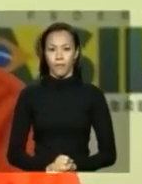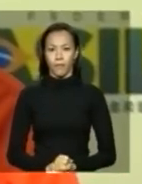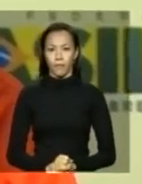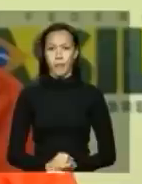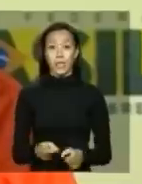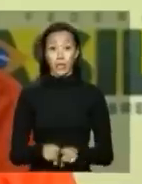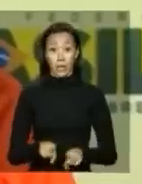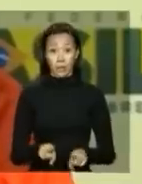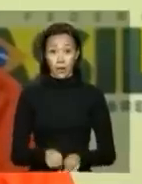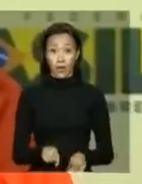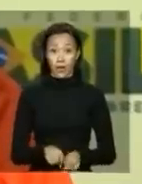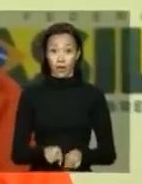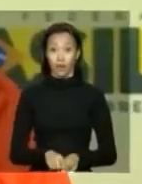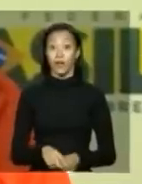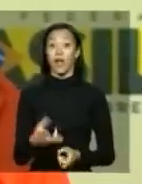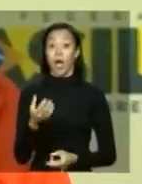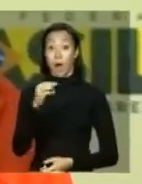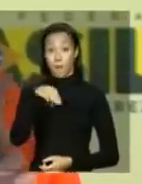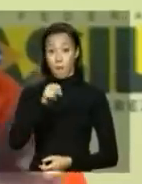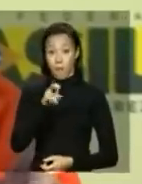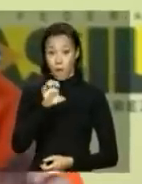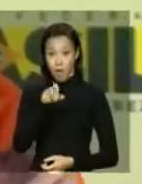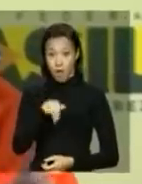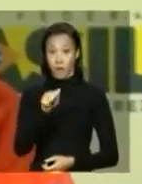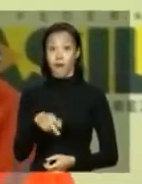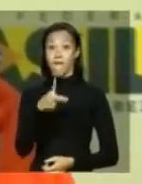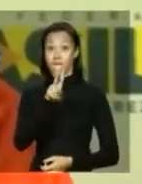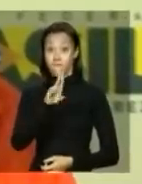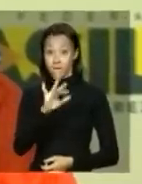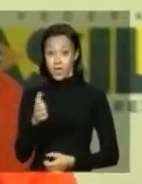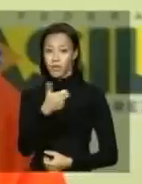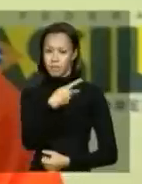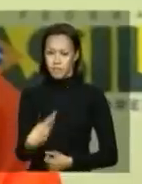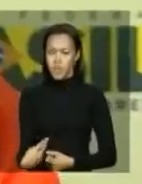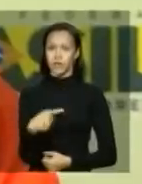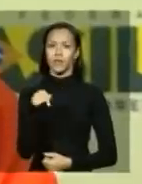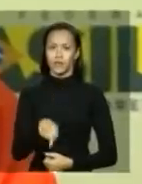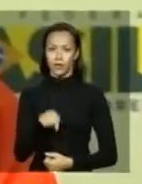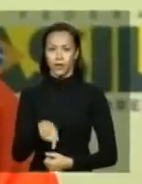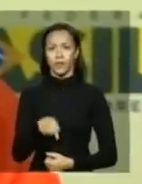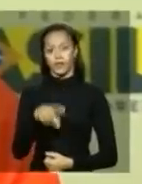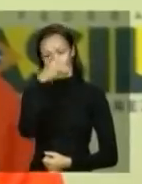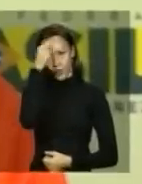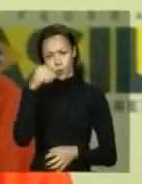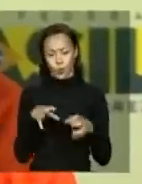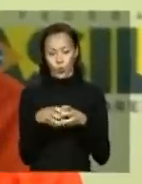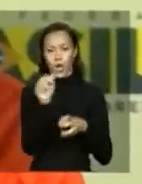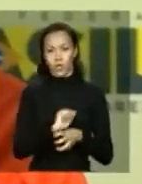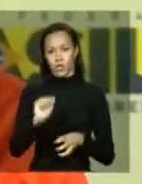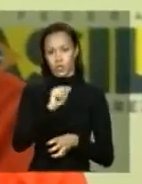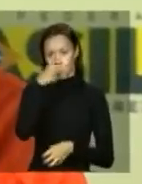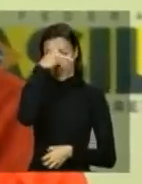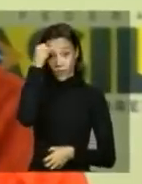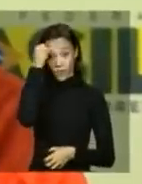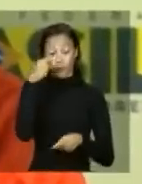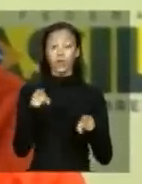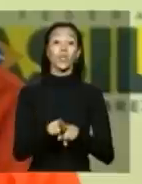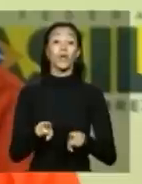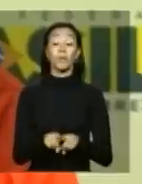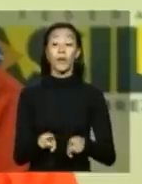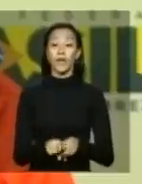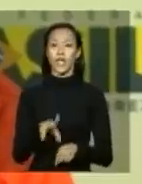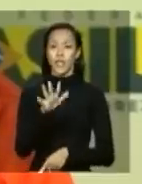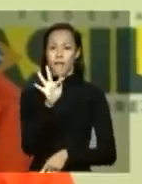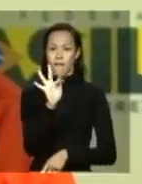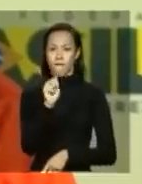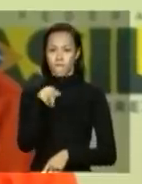A senhora Moema Gramacho, vice-presidente da Frente Nacional de Prefeitos. O senhor